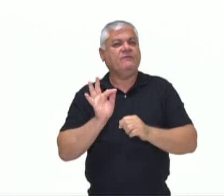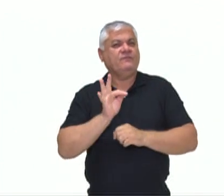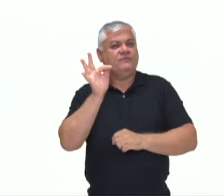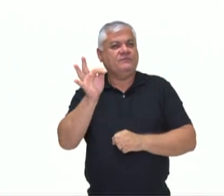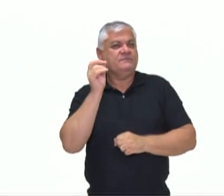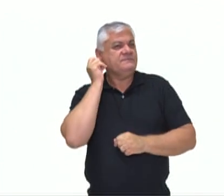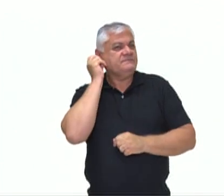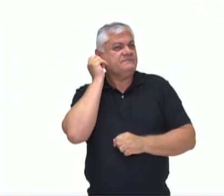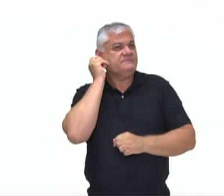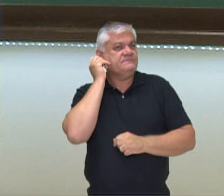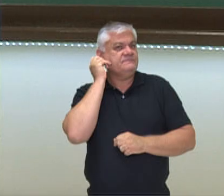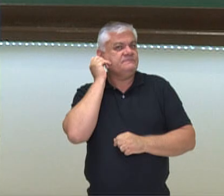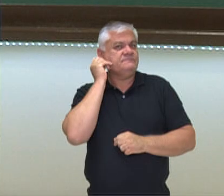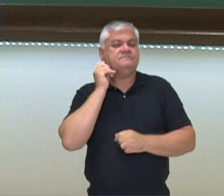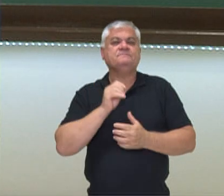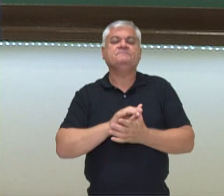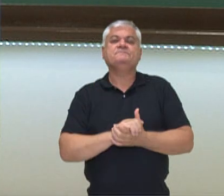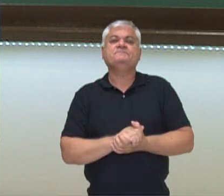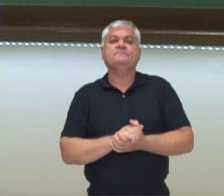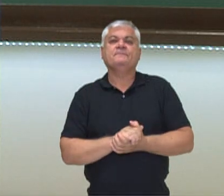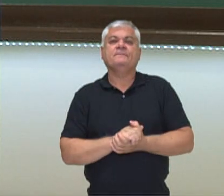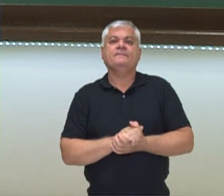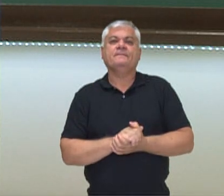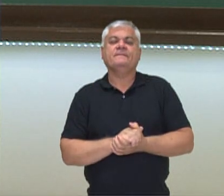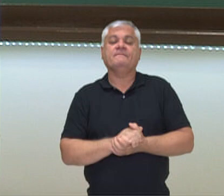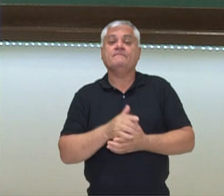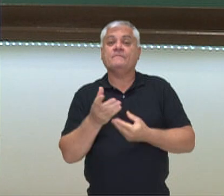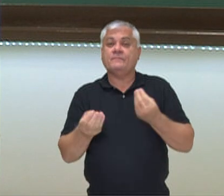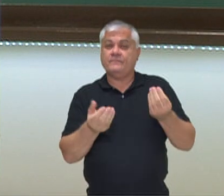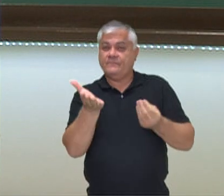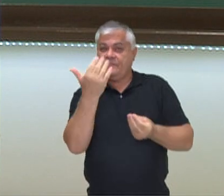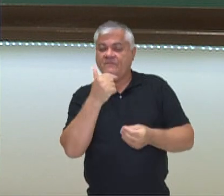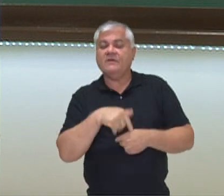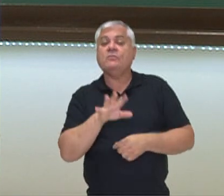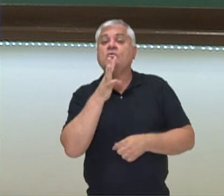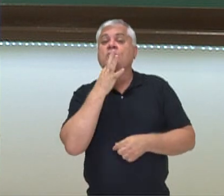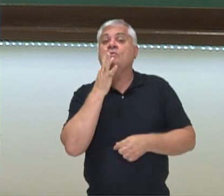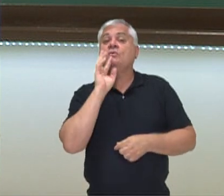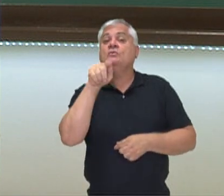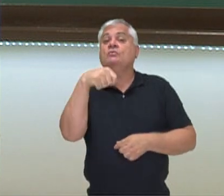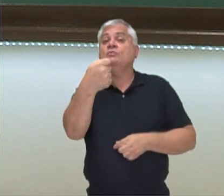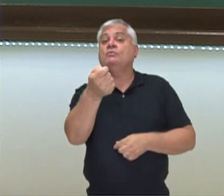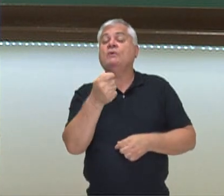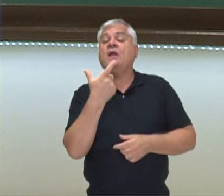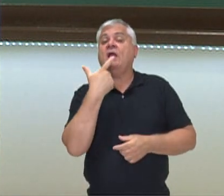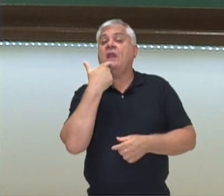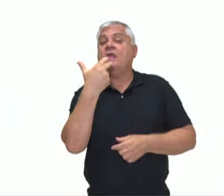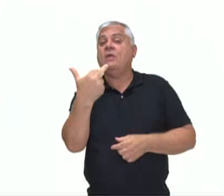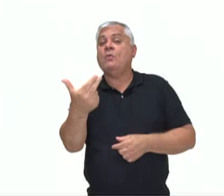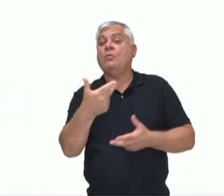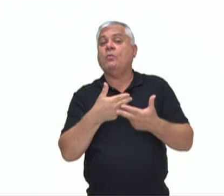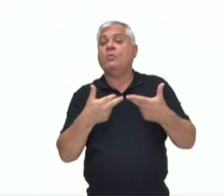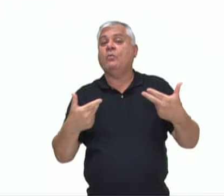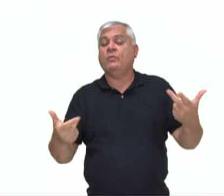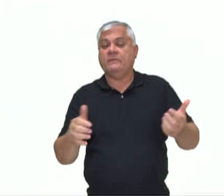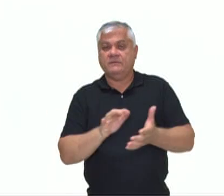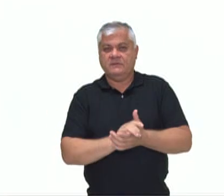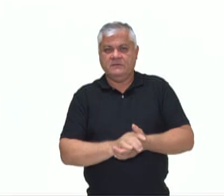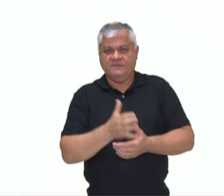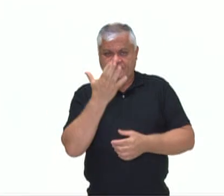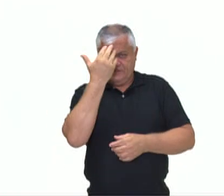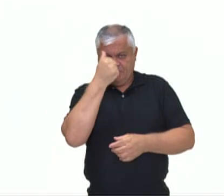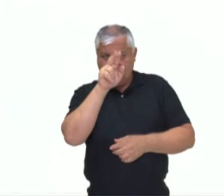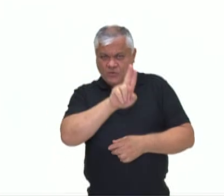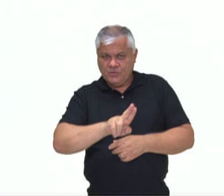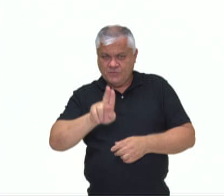previsões. E aí, vamos ao Linguistic Knowledge, o seu conhecimento linguístico. Você sabe utilizar